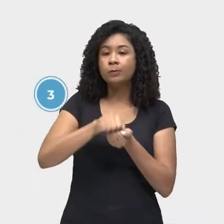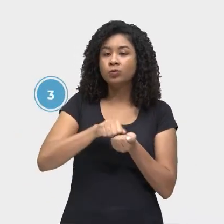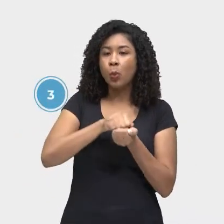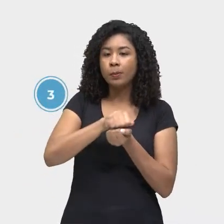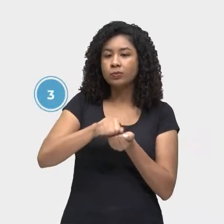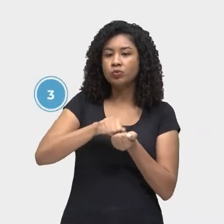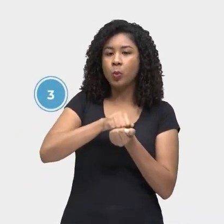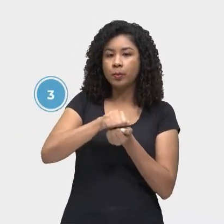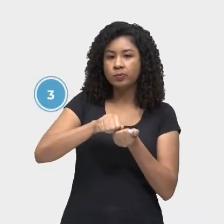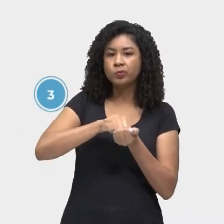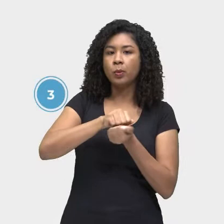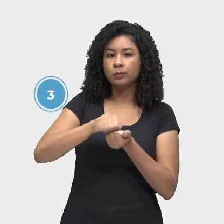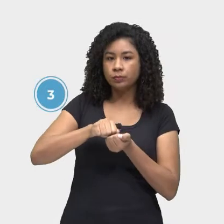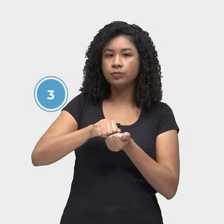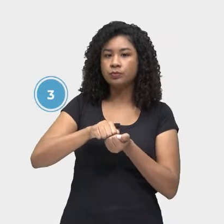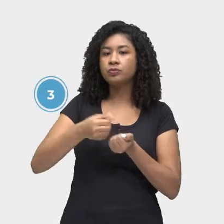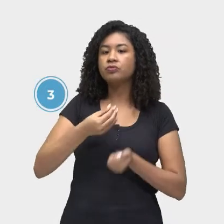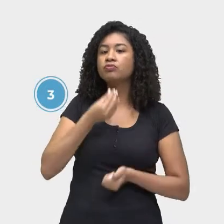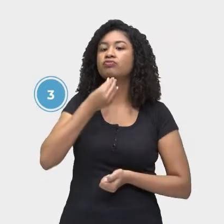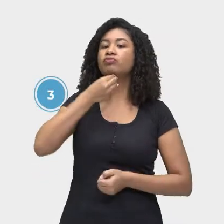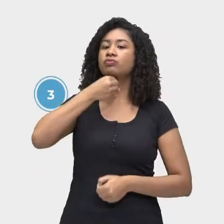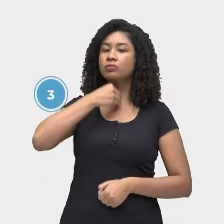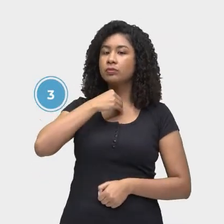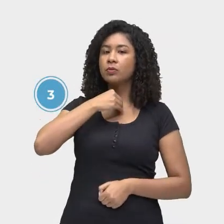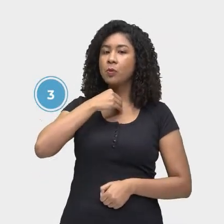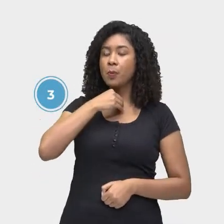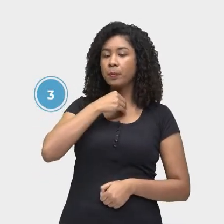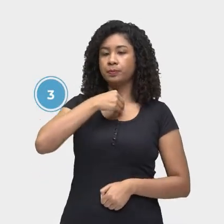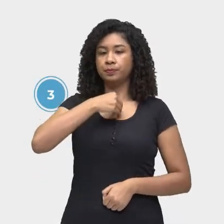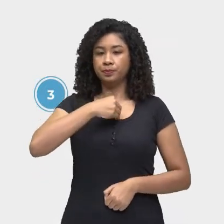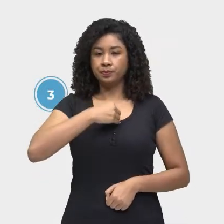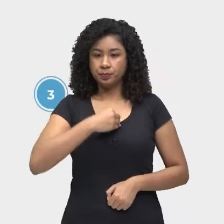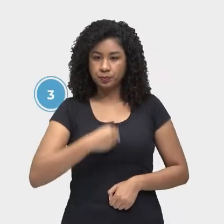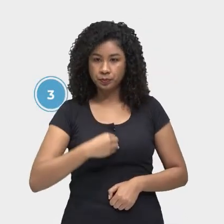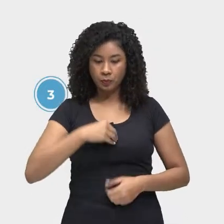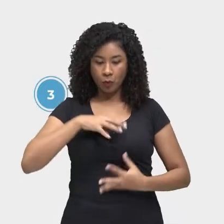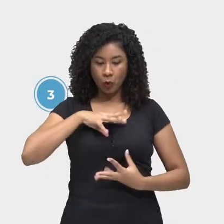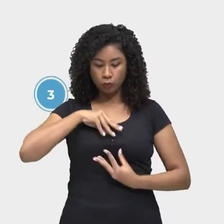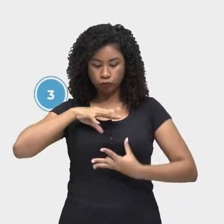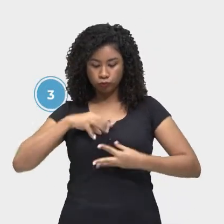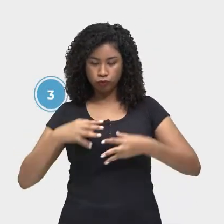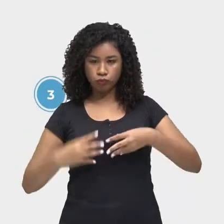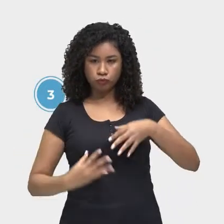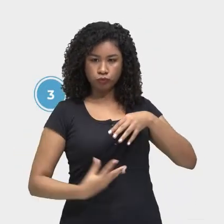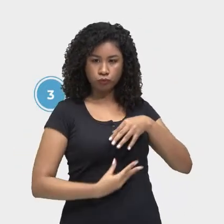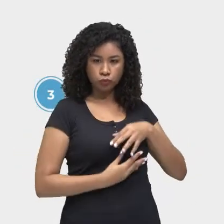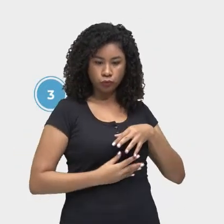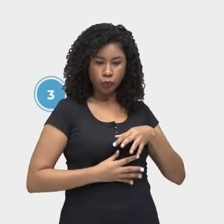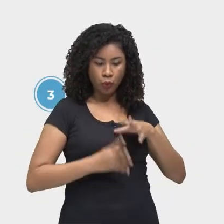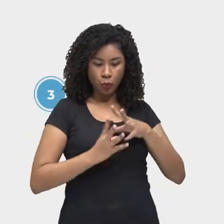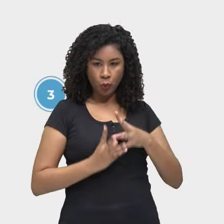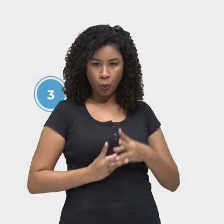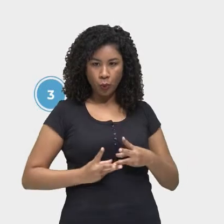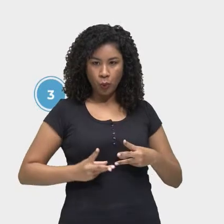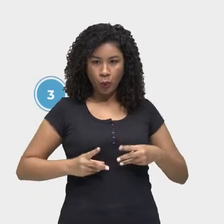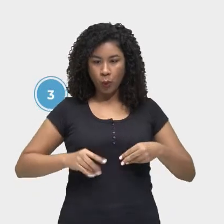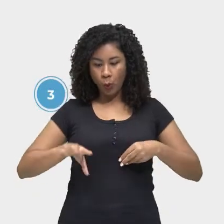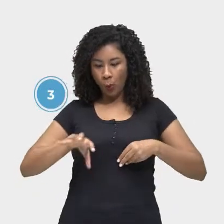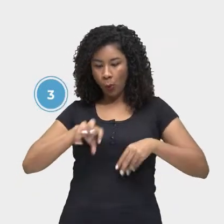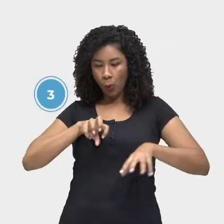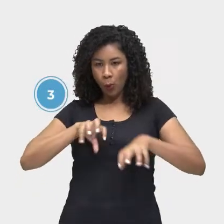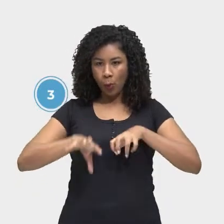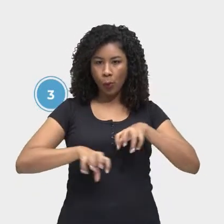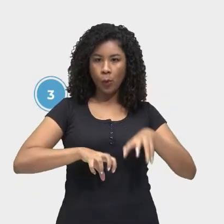absorver os nutrientes presentes nos alimentos, que poderão assim ser assimilados pelas